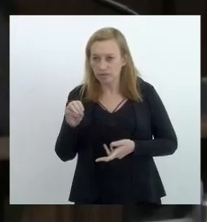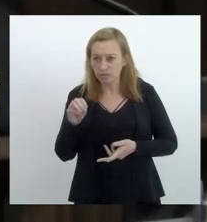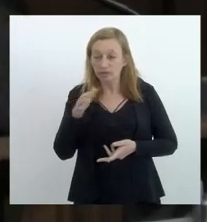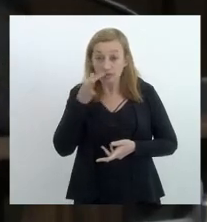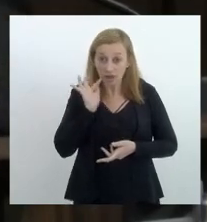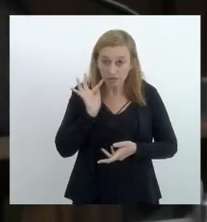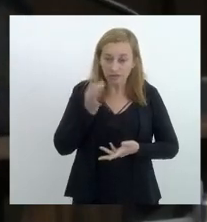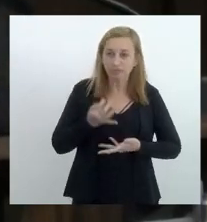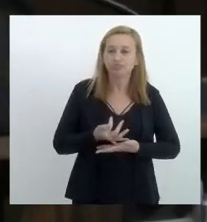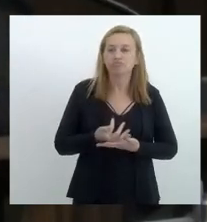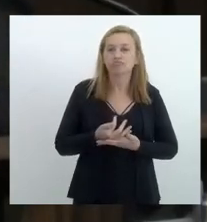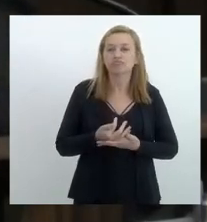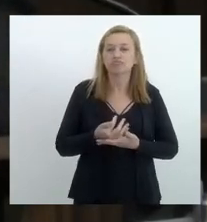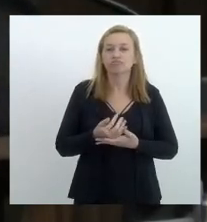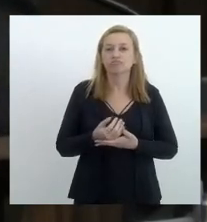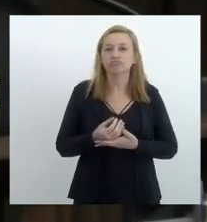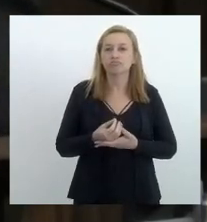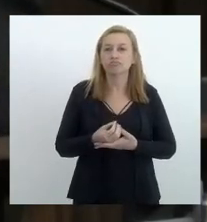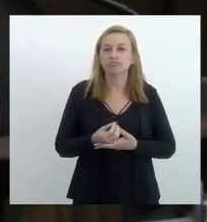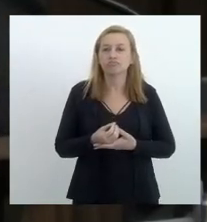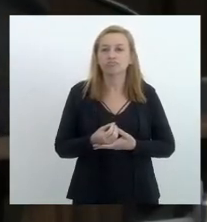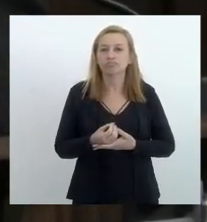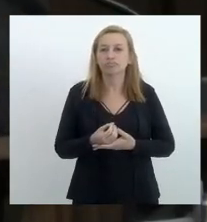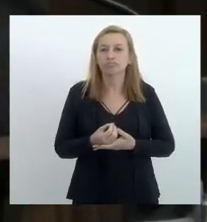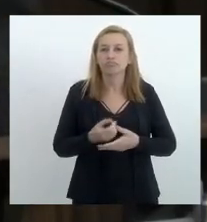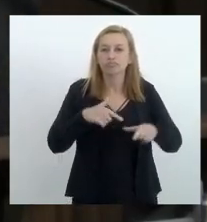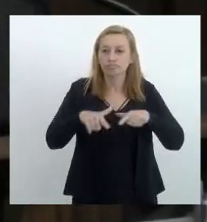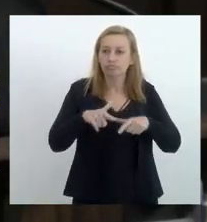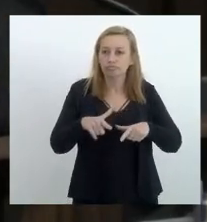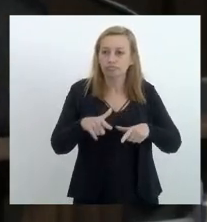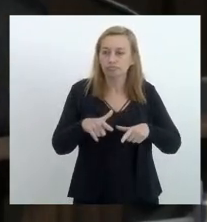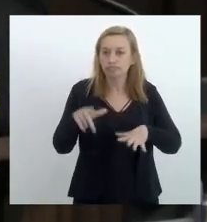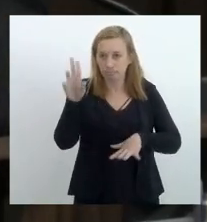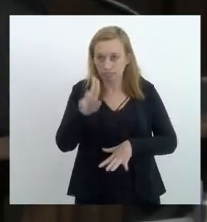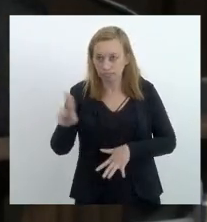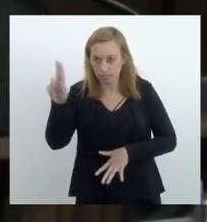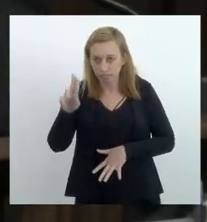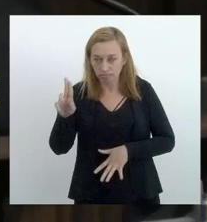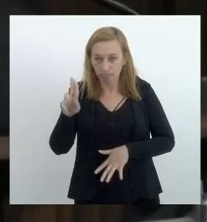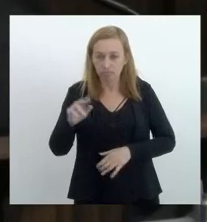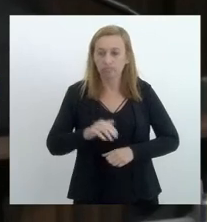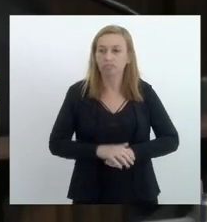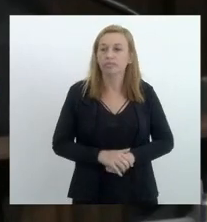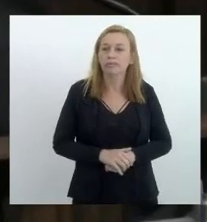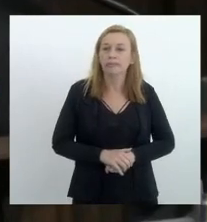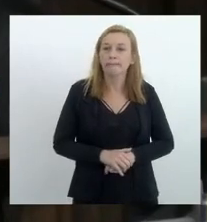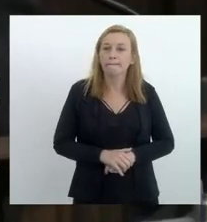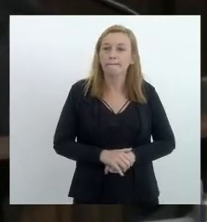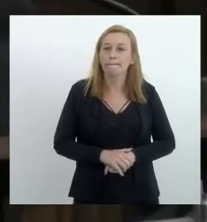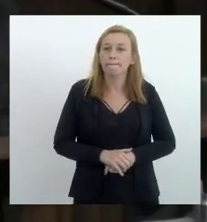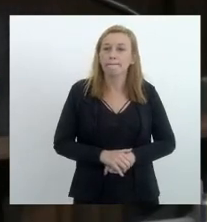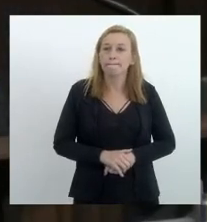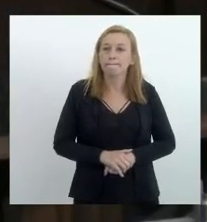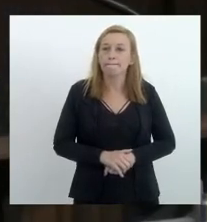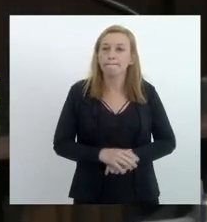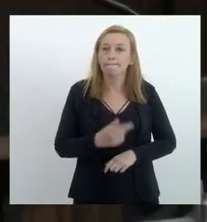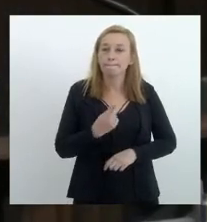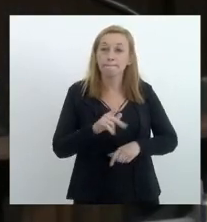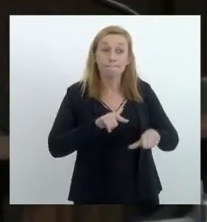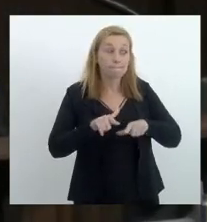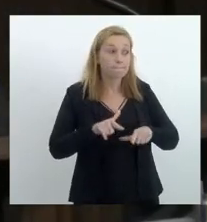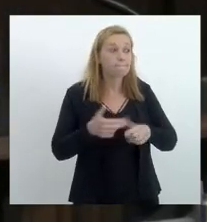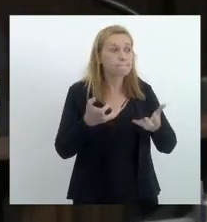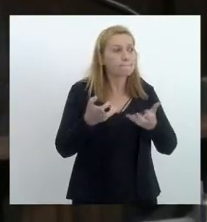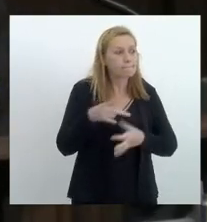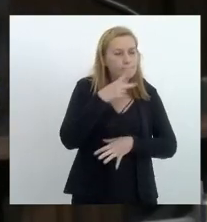que a execução das despesas da universidade estão até aquém do que deveriam, né, nessa altura do exercício. Mas eu